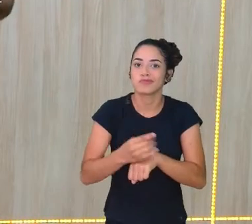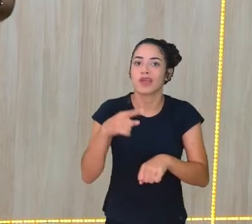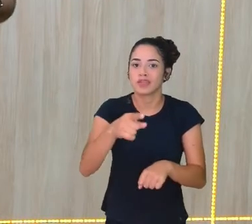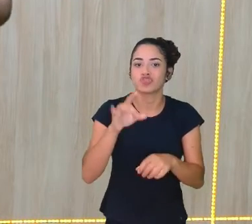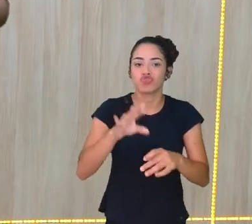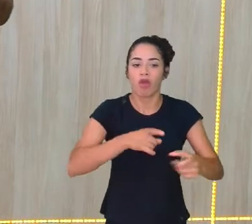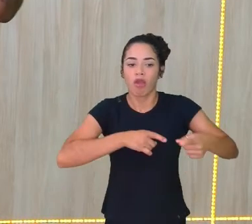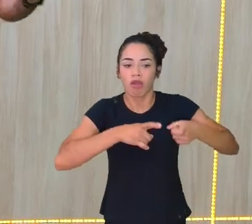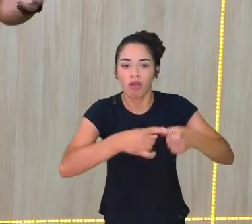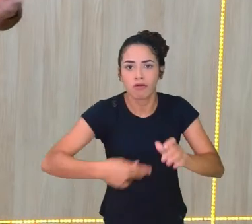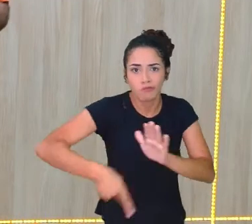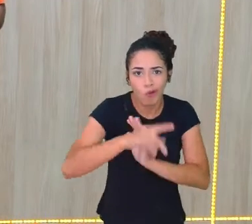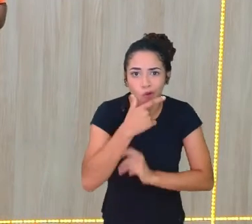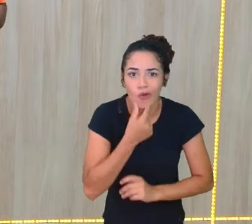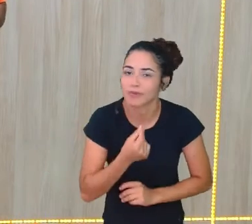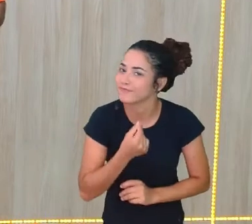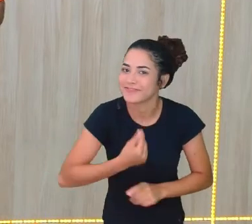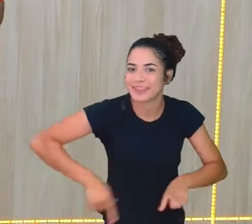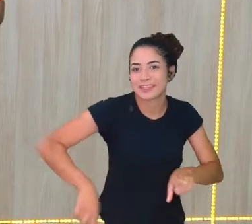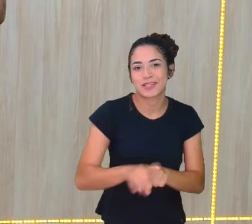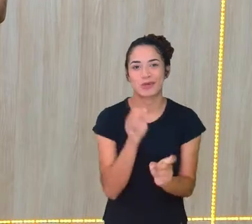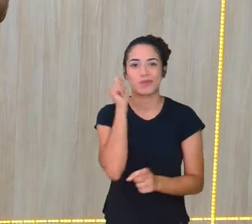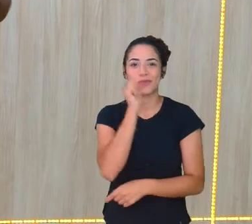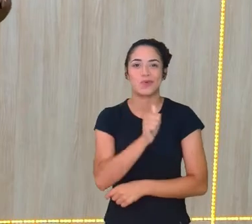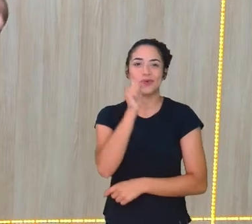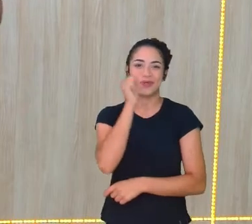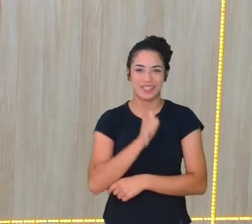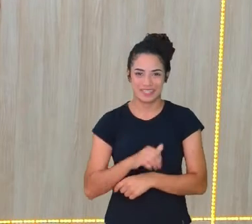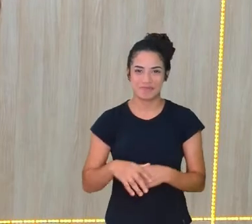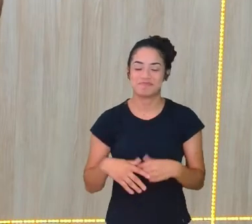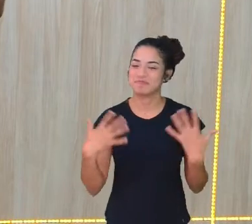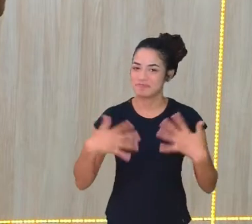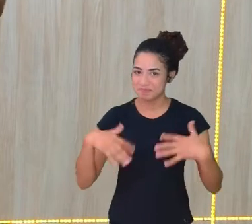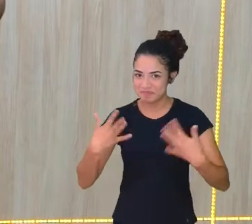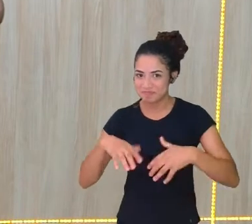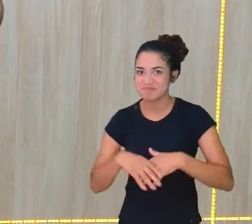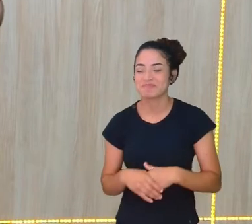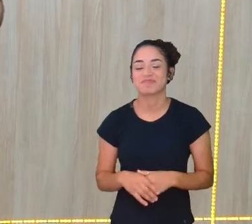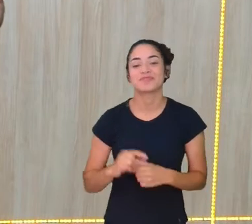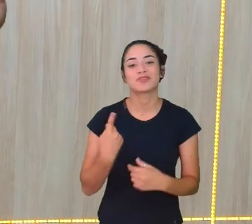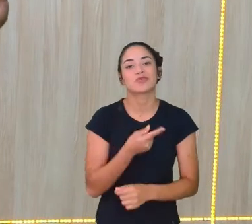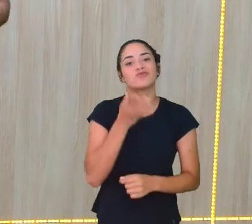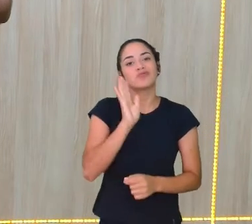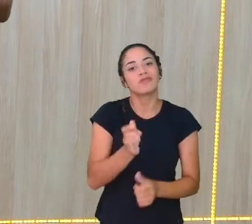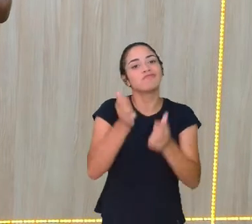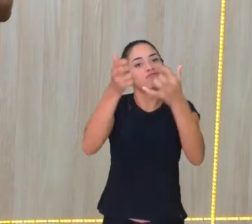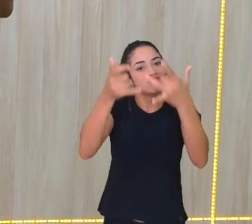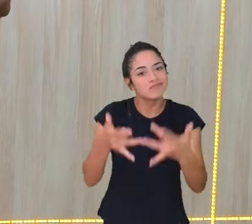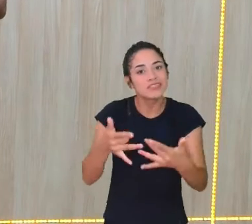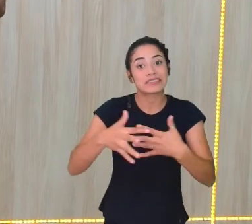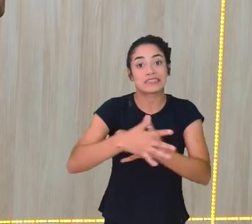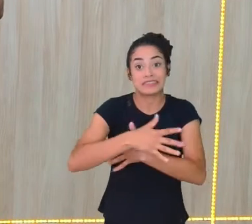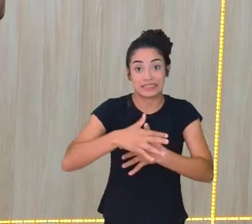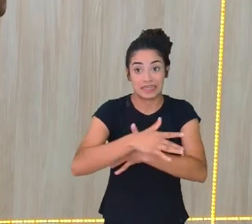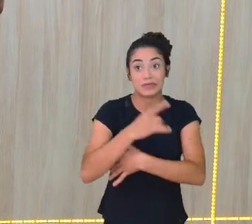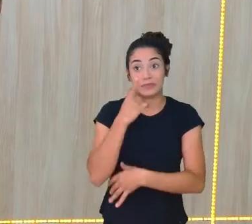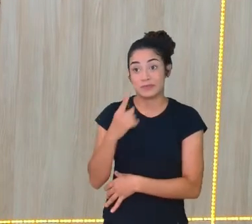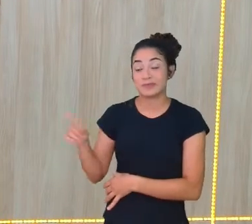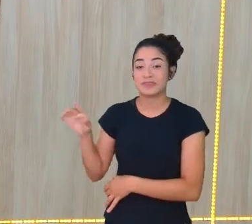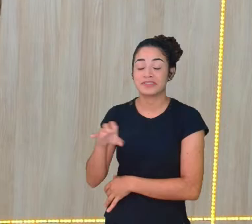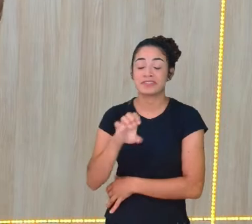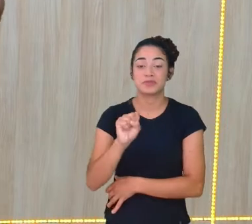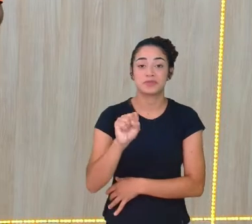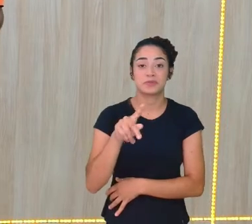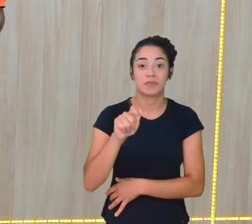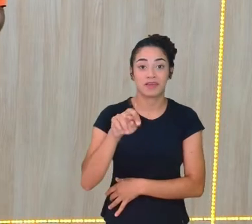mulheres espartanas para poderem dominar a cidade. Então, nesse sentido, a gente falou um pouco sobre a cidade-estado de Esparta, né?